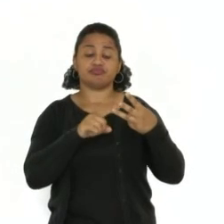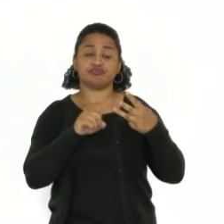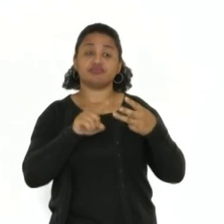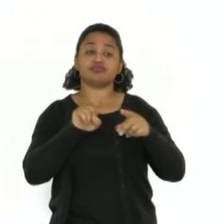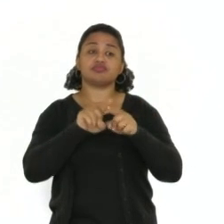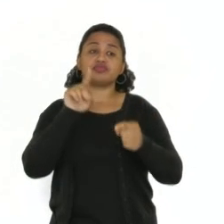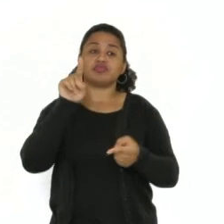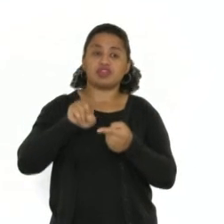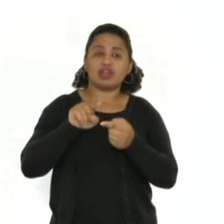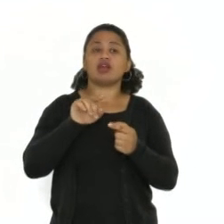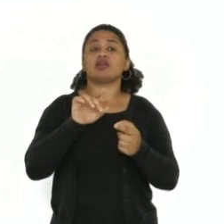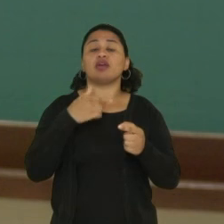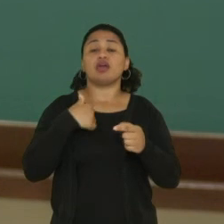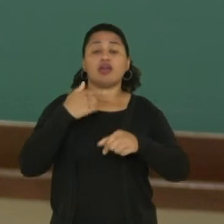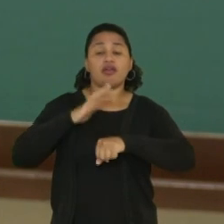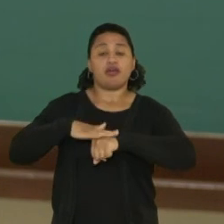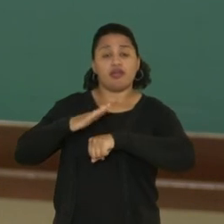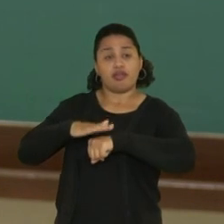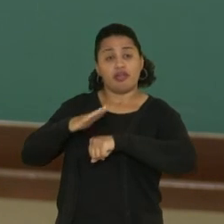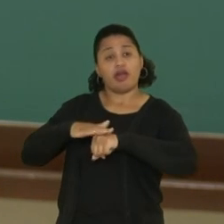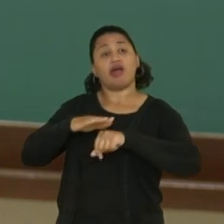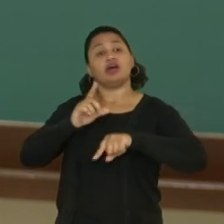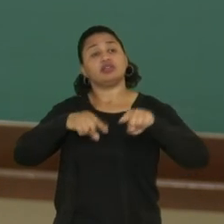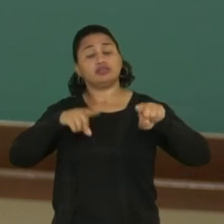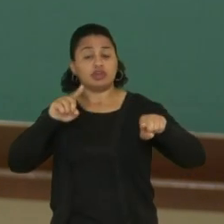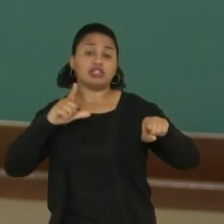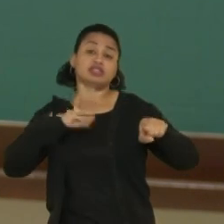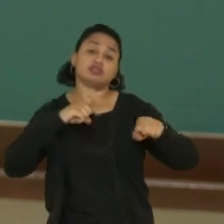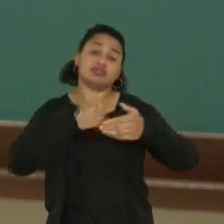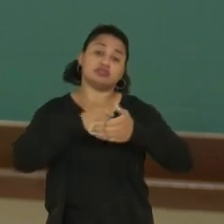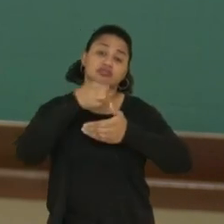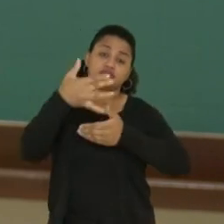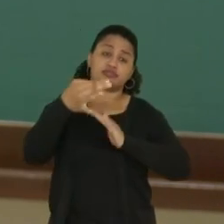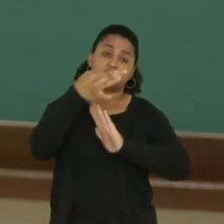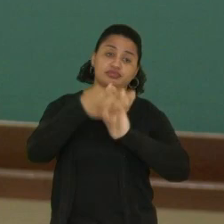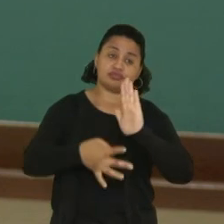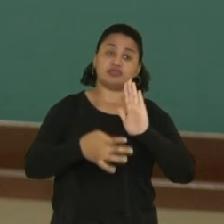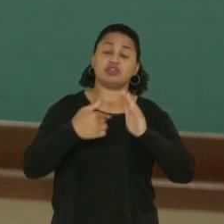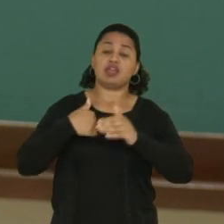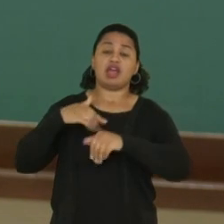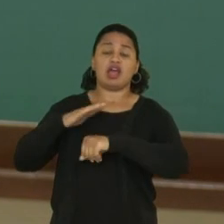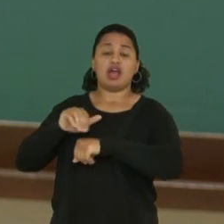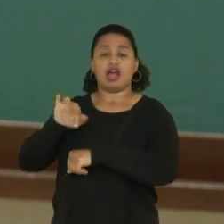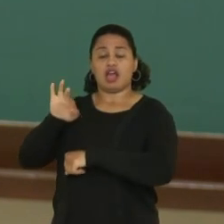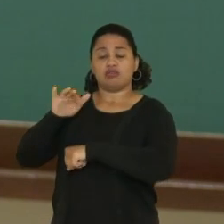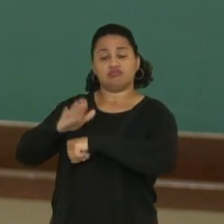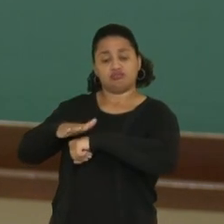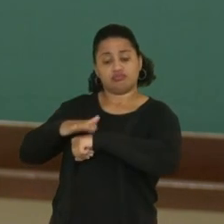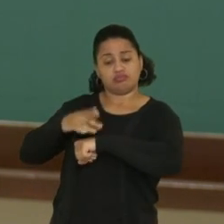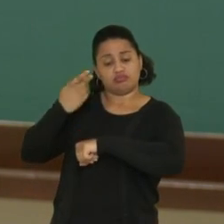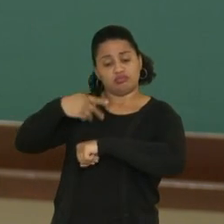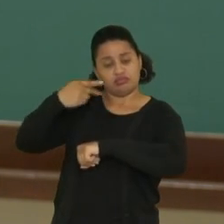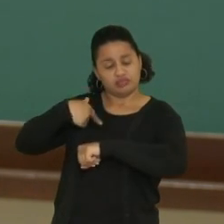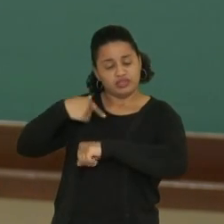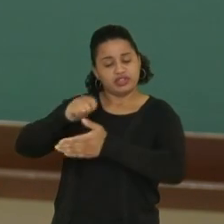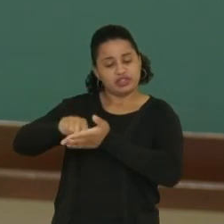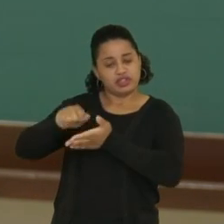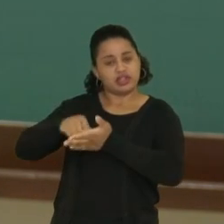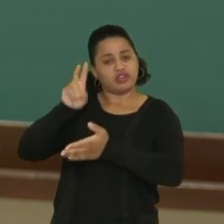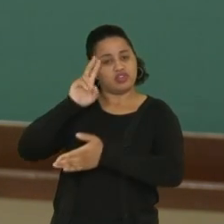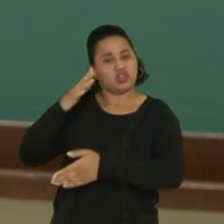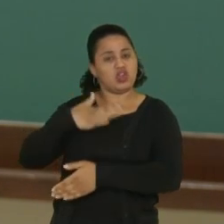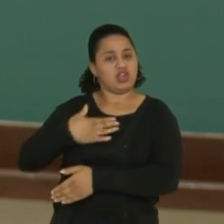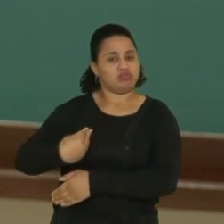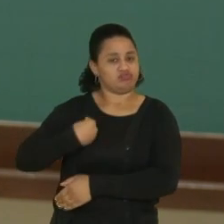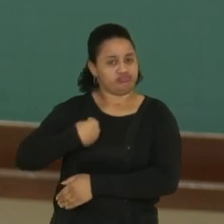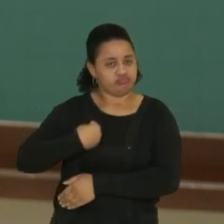Mini-biografias e autobiografias são variações da biografia, sendo que a autobiografia é feita pela própria pessoa, né,